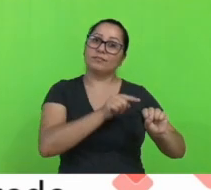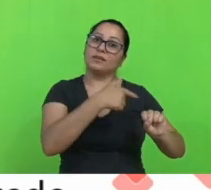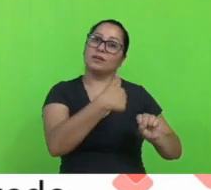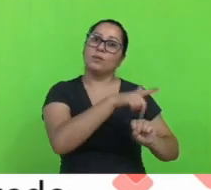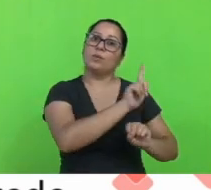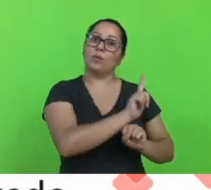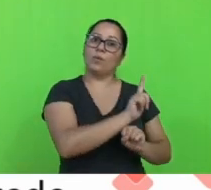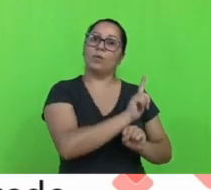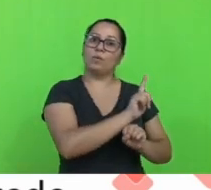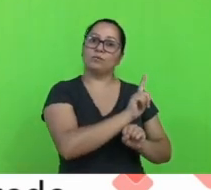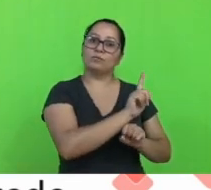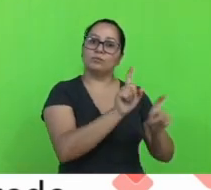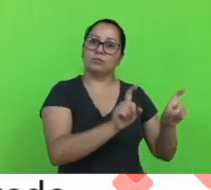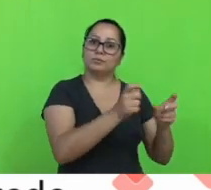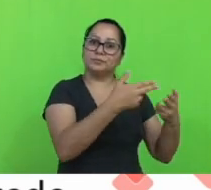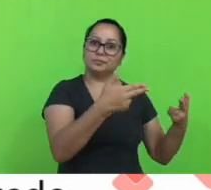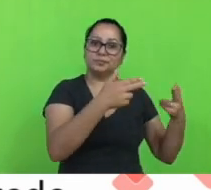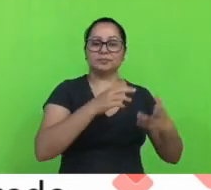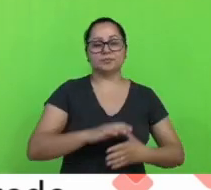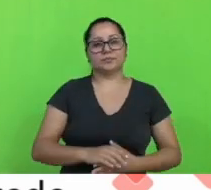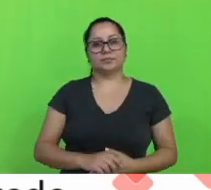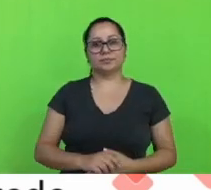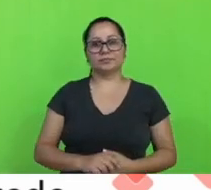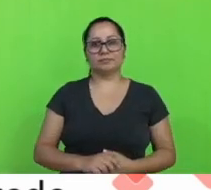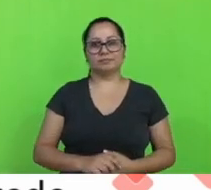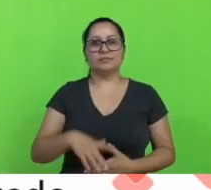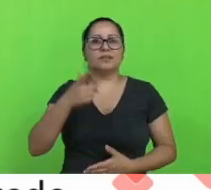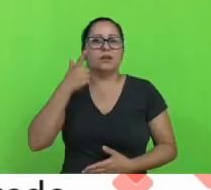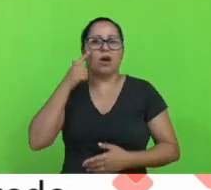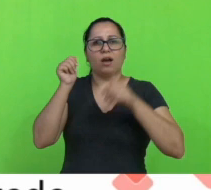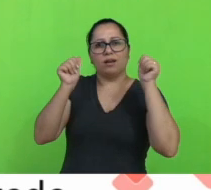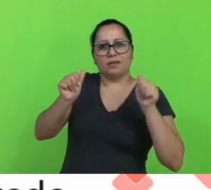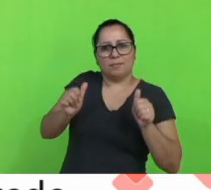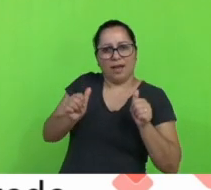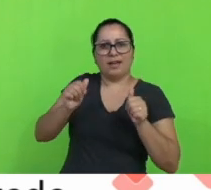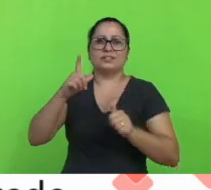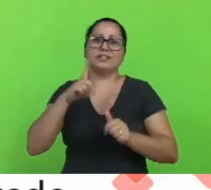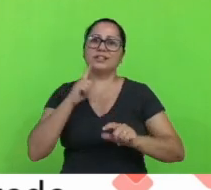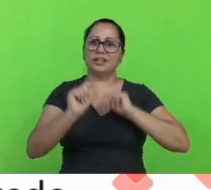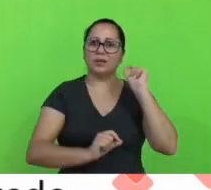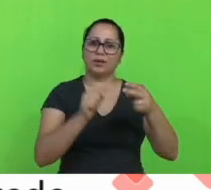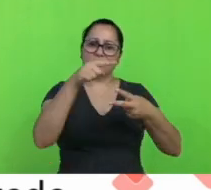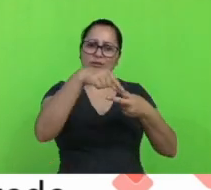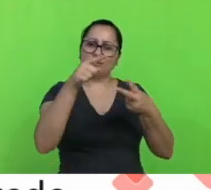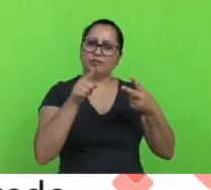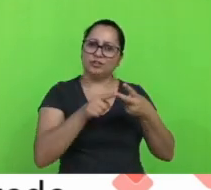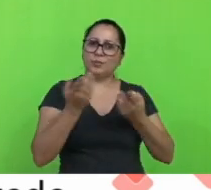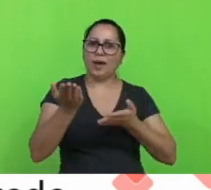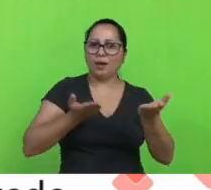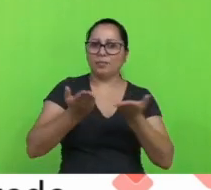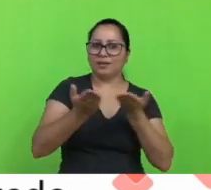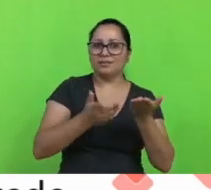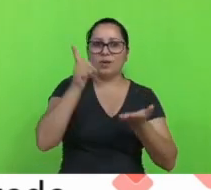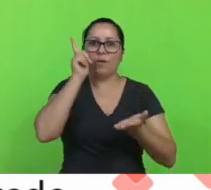num outro dispositivo. Bom, analisando essa imagem, a gente vê que existem basicamente dois tipos de aplicação que